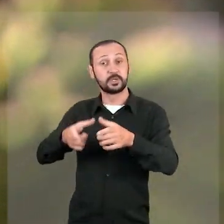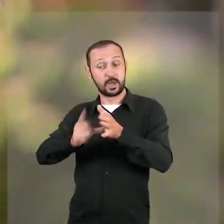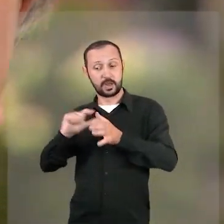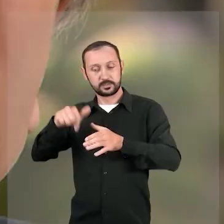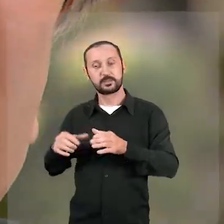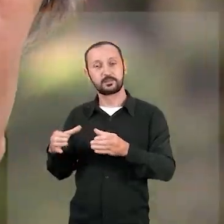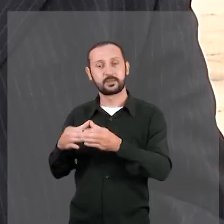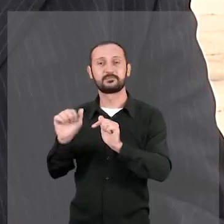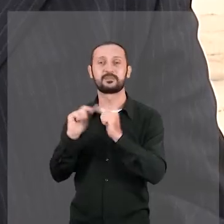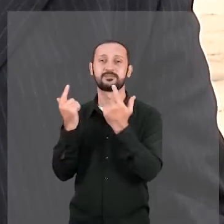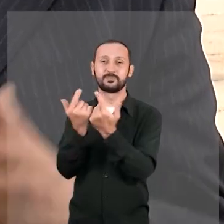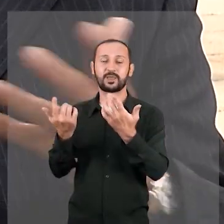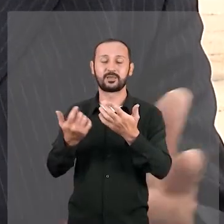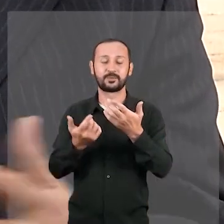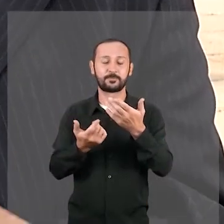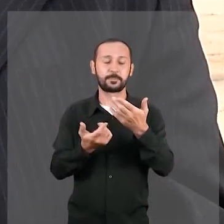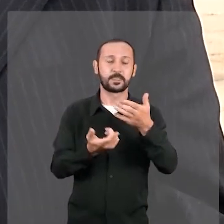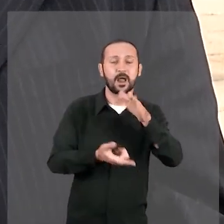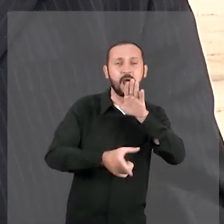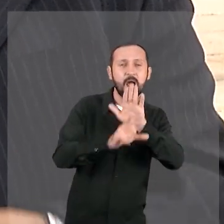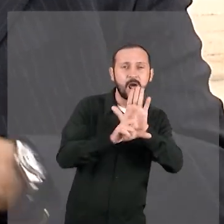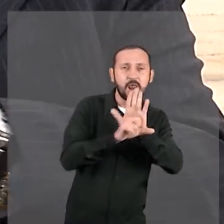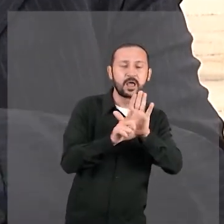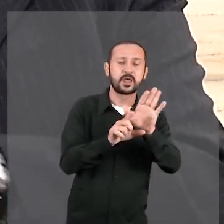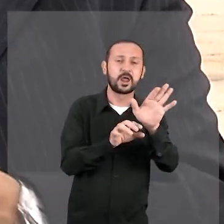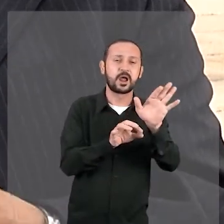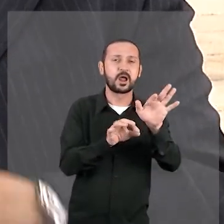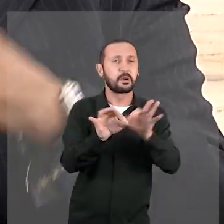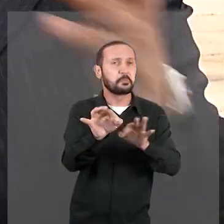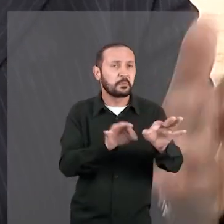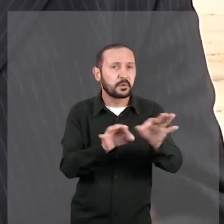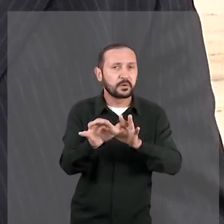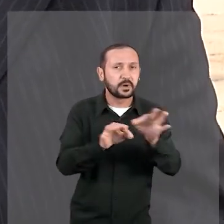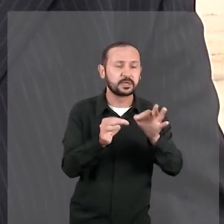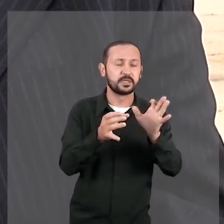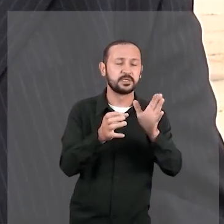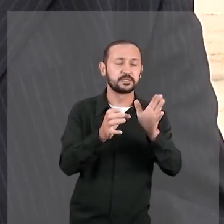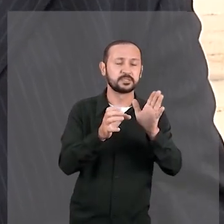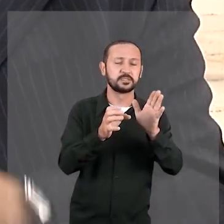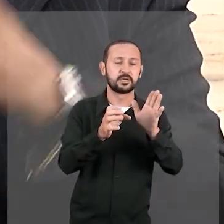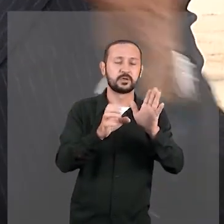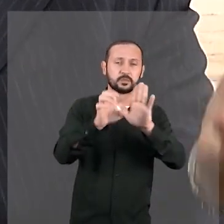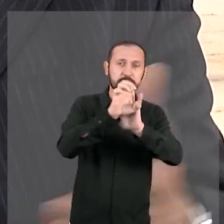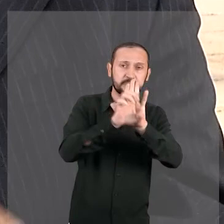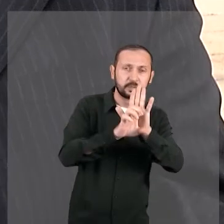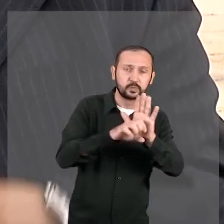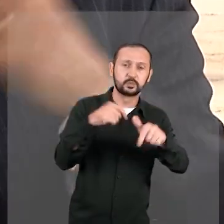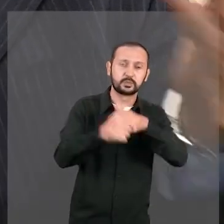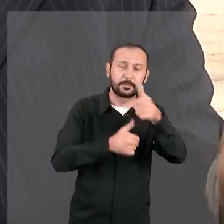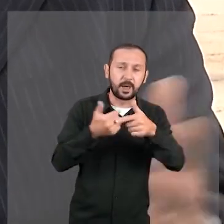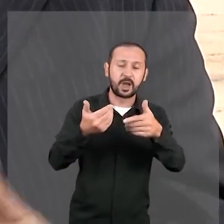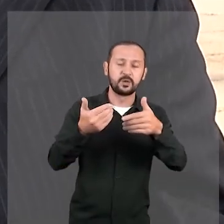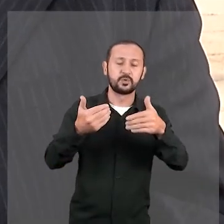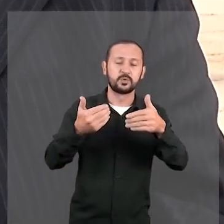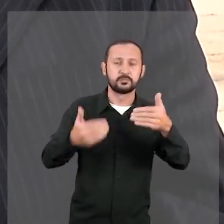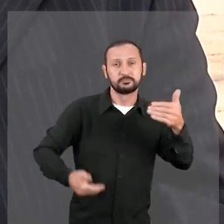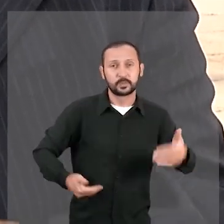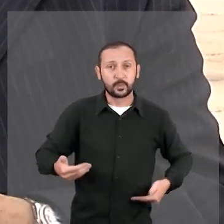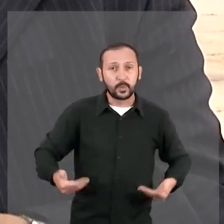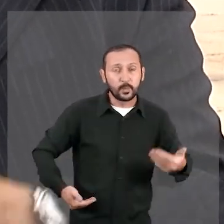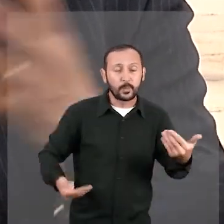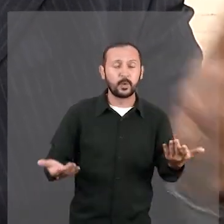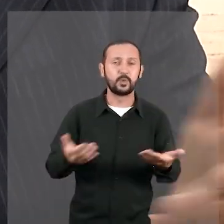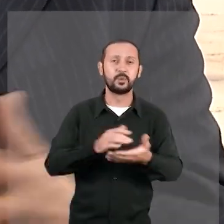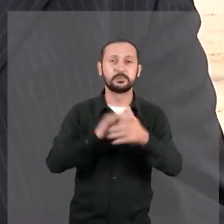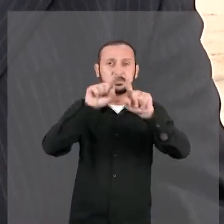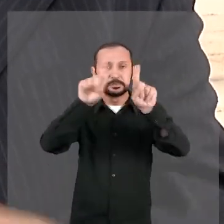na Assembleia, as leis que regulamenta o Estatuto do Servidor Público,